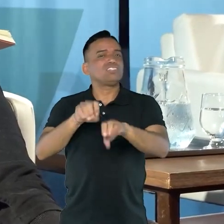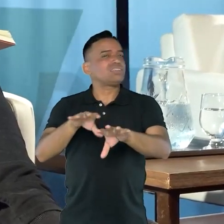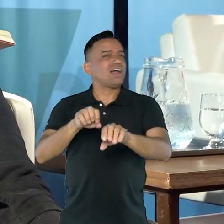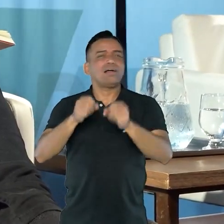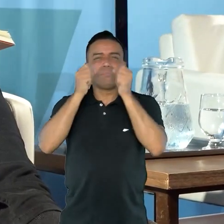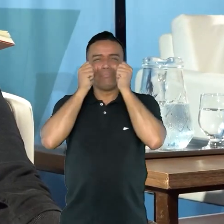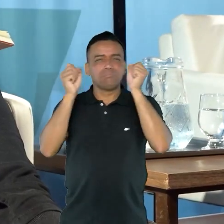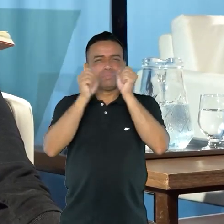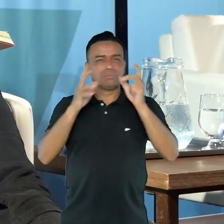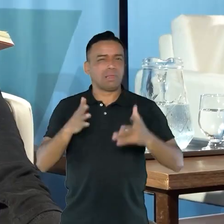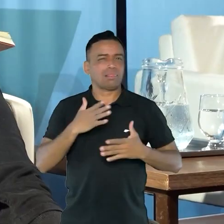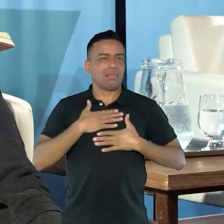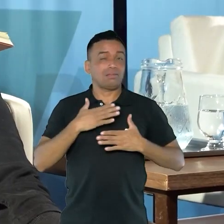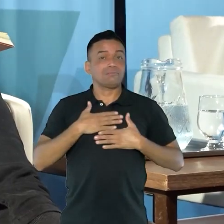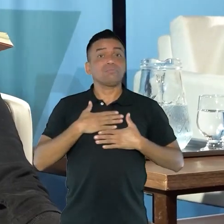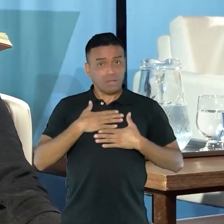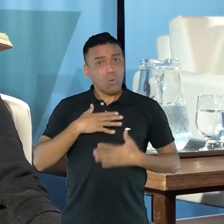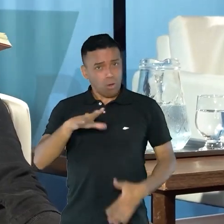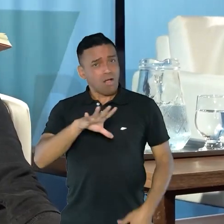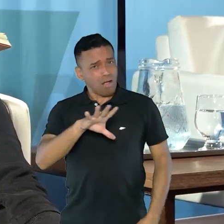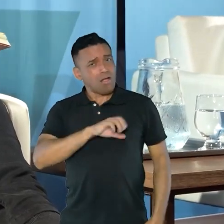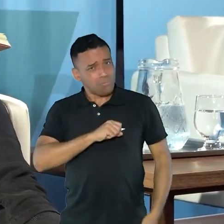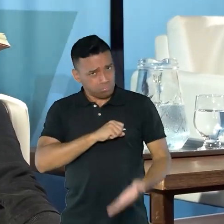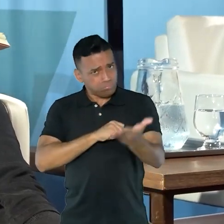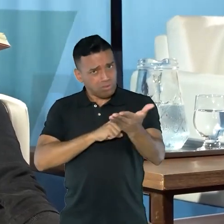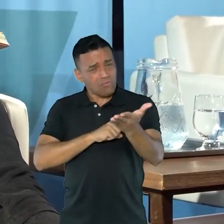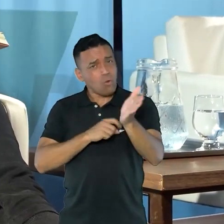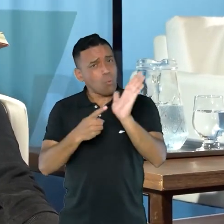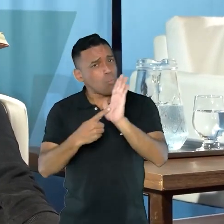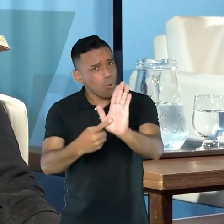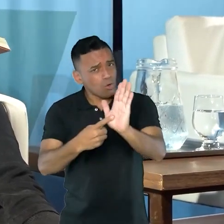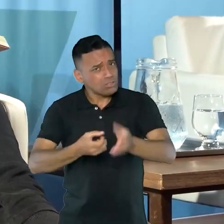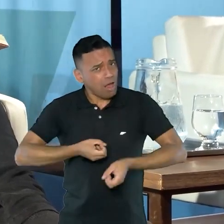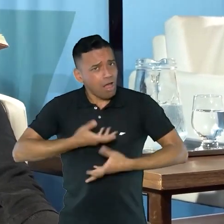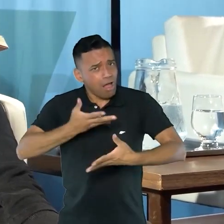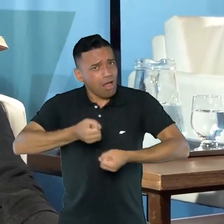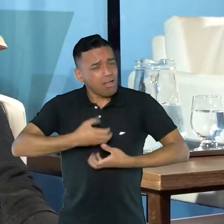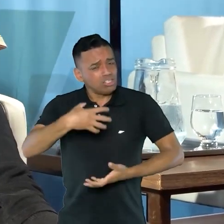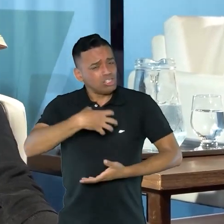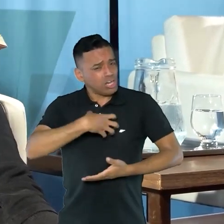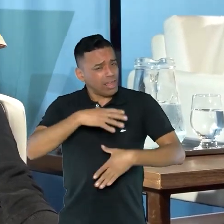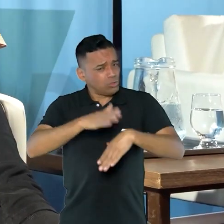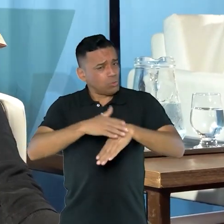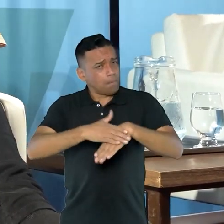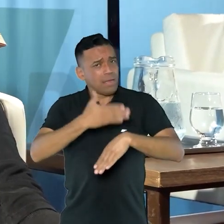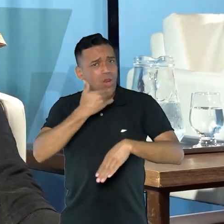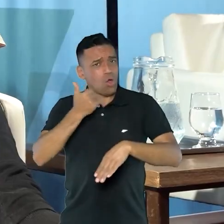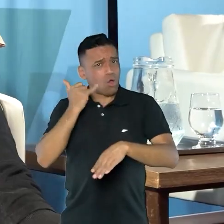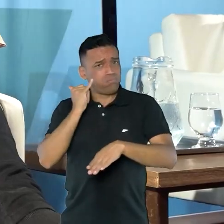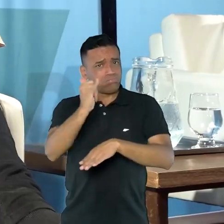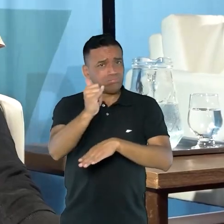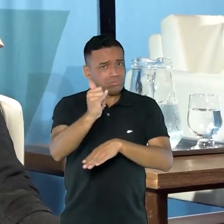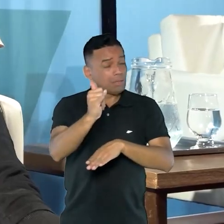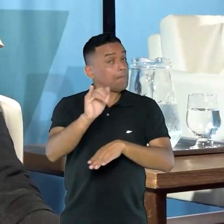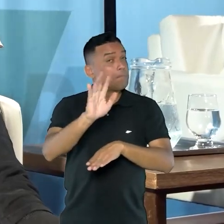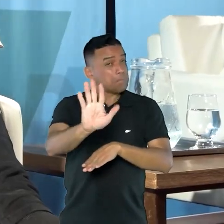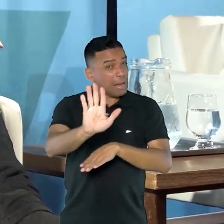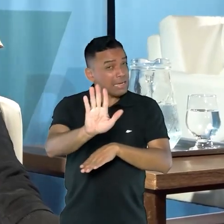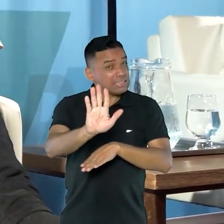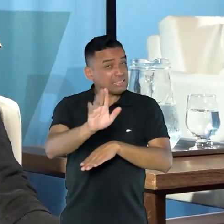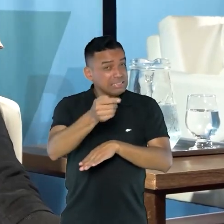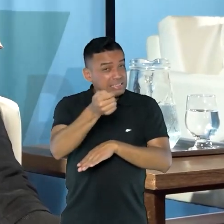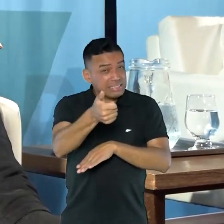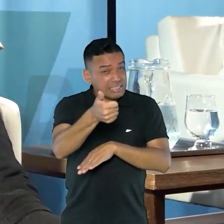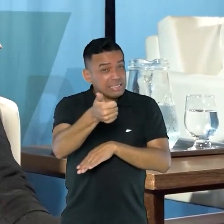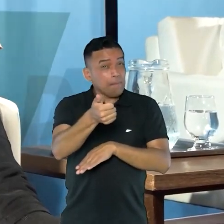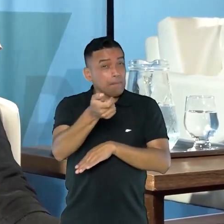gato. Eu te amo e te demonstrarei isso da melhor maneira que conseguir. E se isso for pouco,